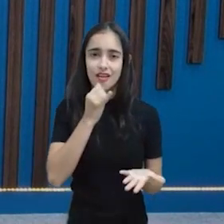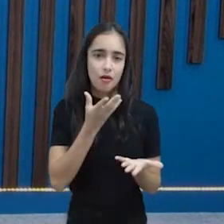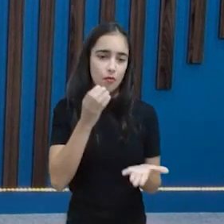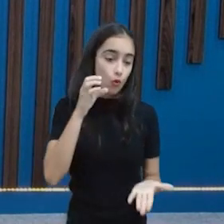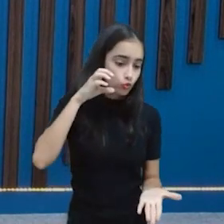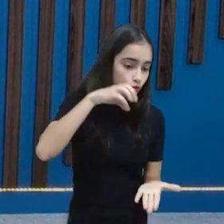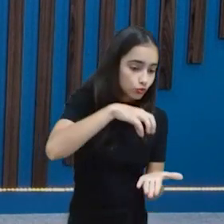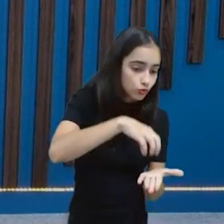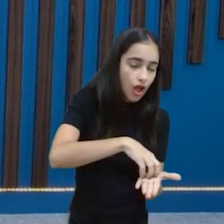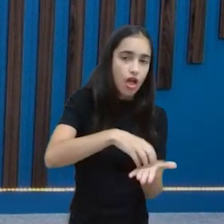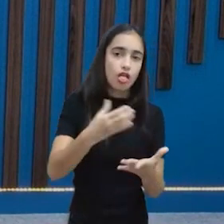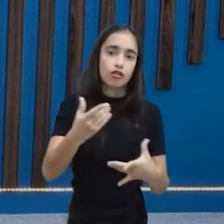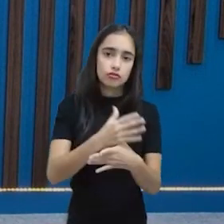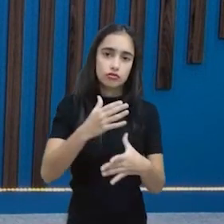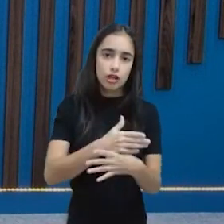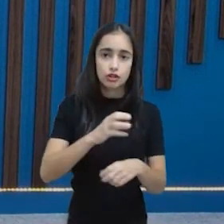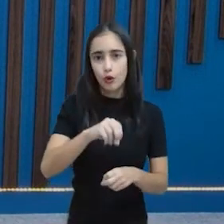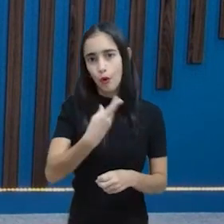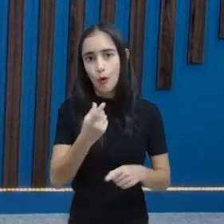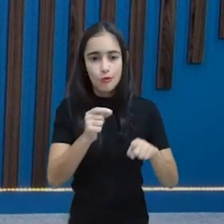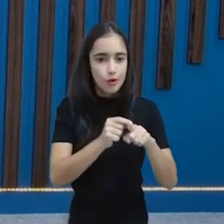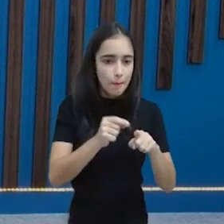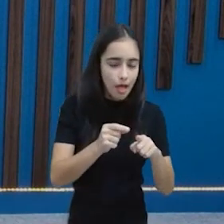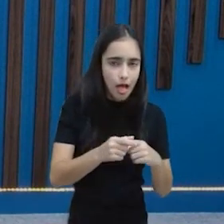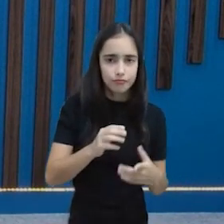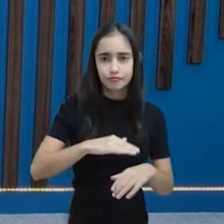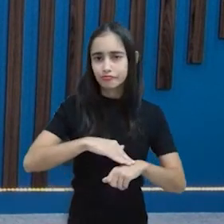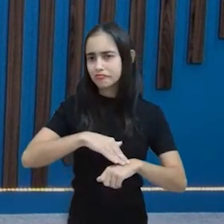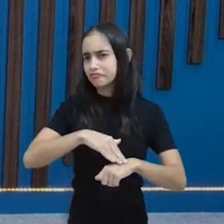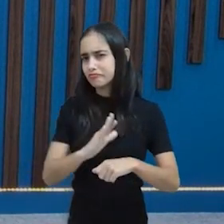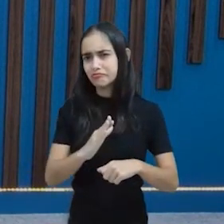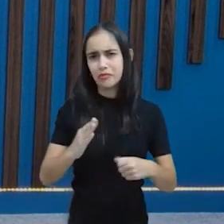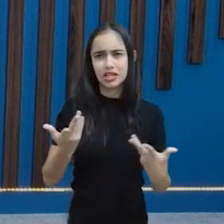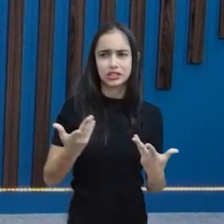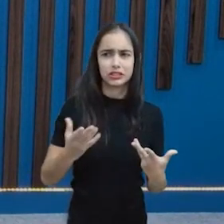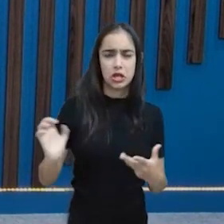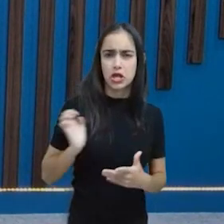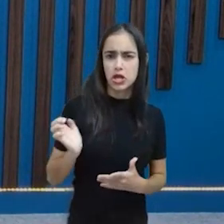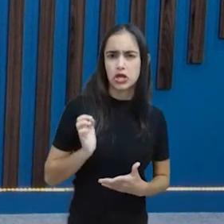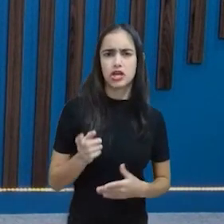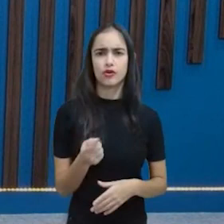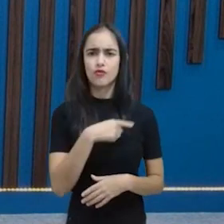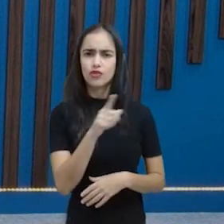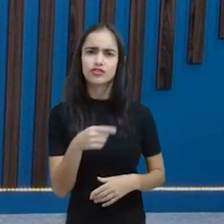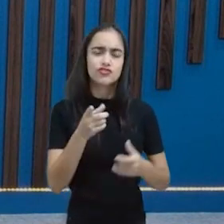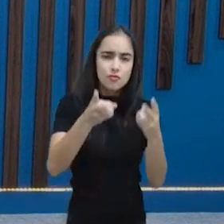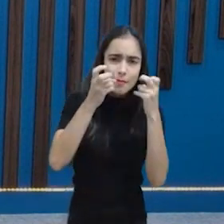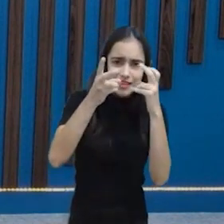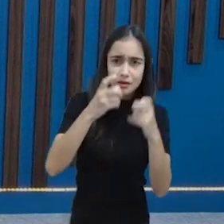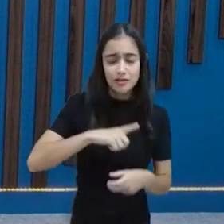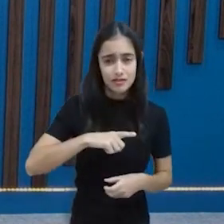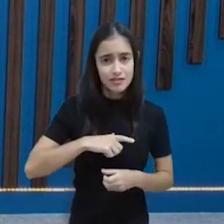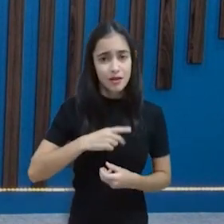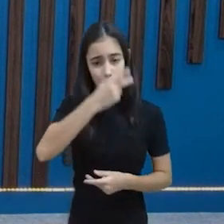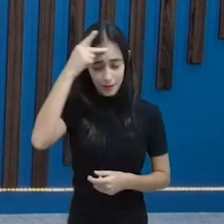cidade ou em bairros, por exemplo, mais elitizados, a gente vê pessoas que não sofrem com falta d'água, por exemplo, ou